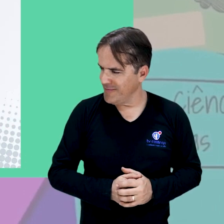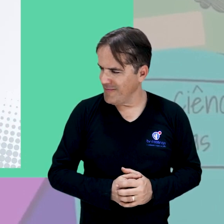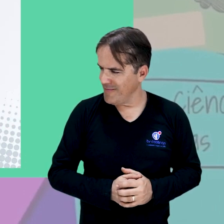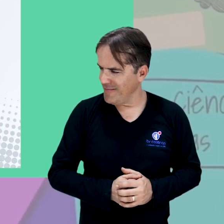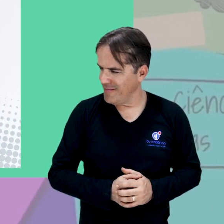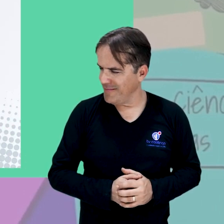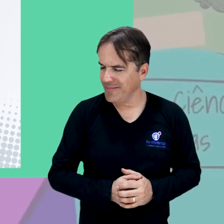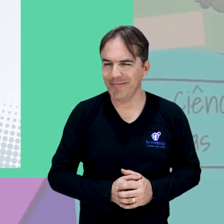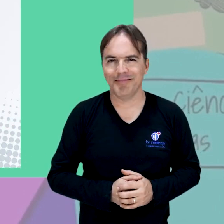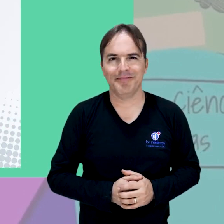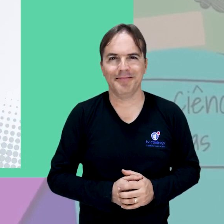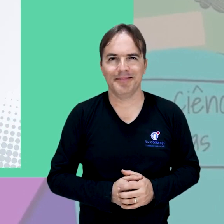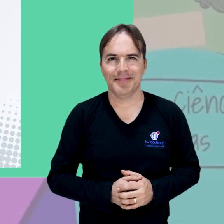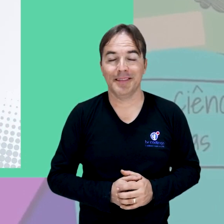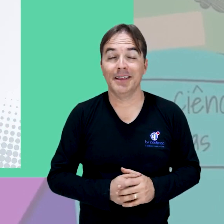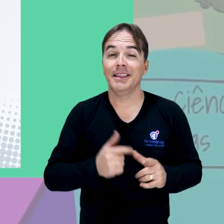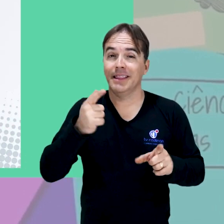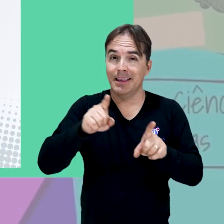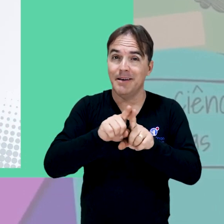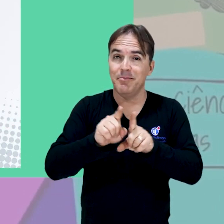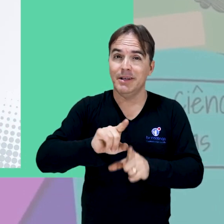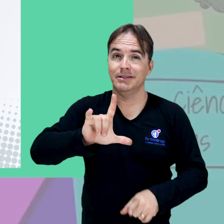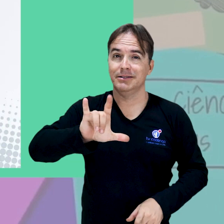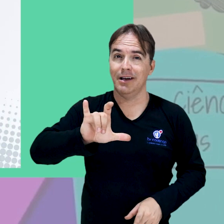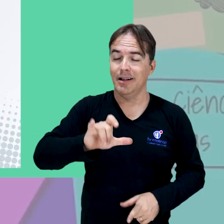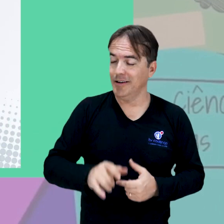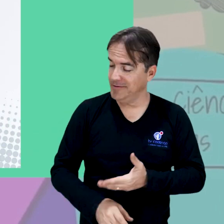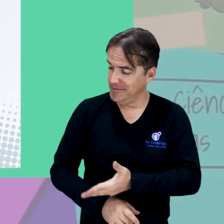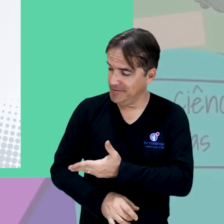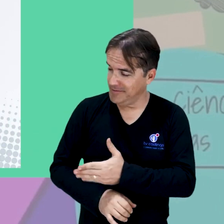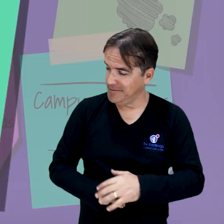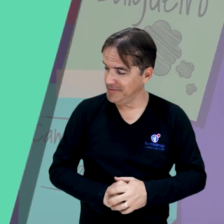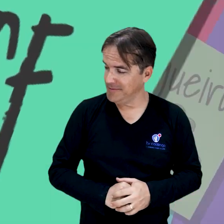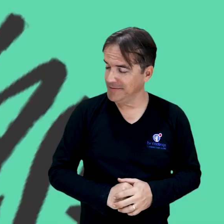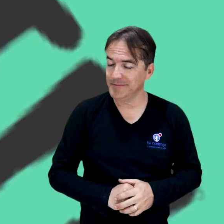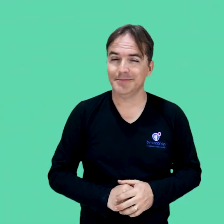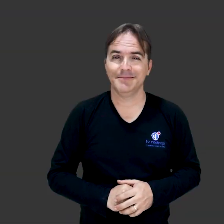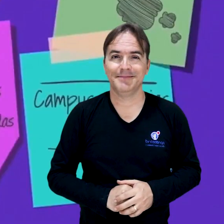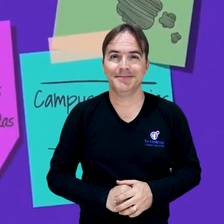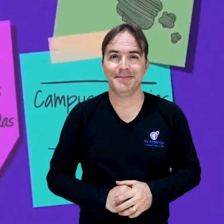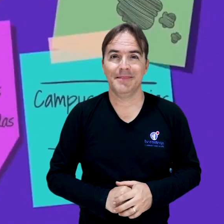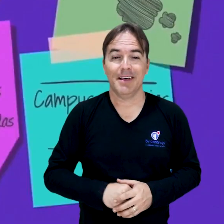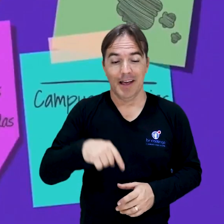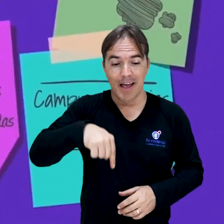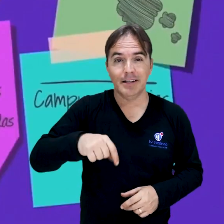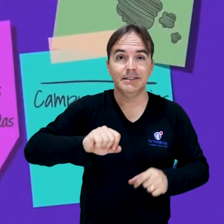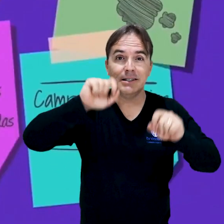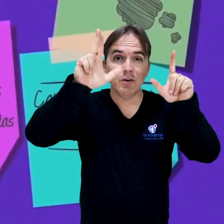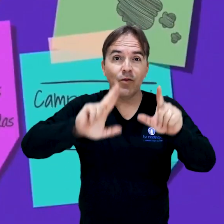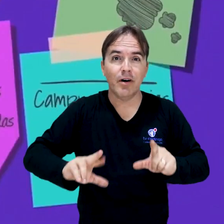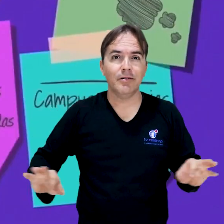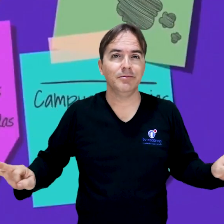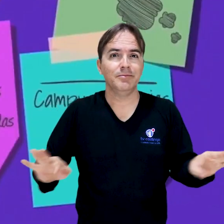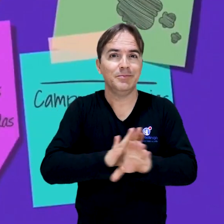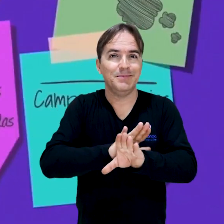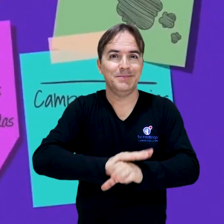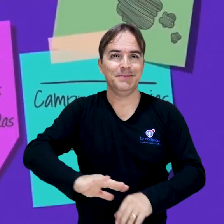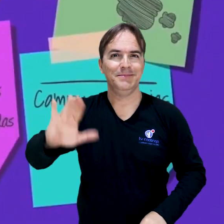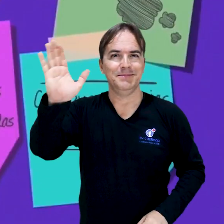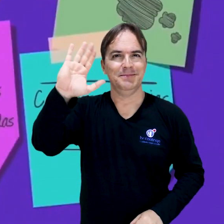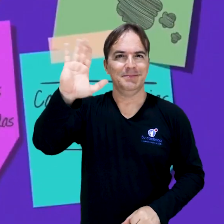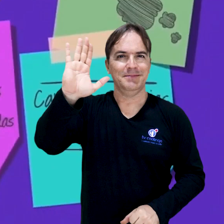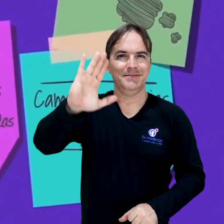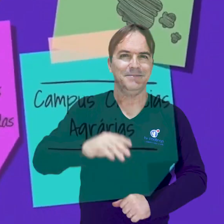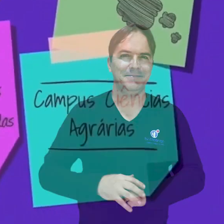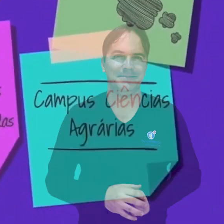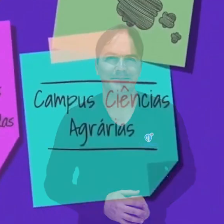bahia.org.br e no Instagram @ univasf essa edição do se liga univasf fica